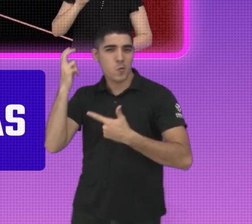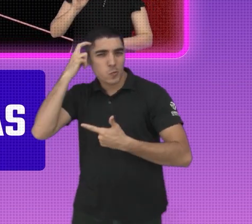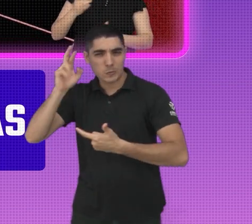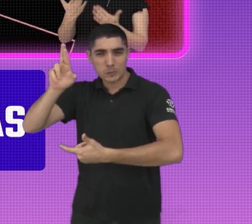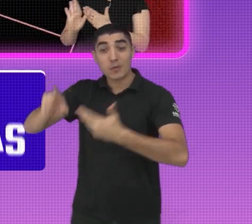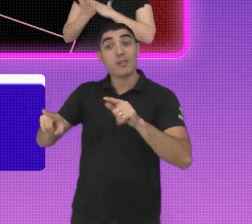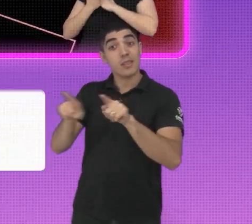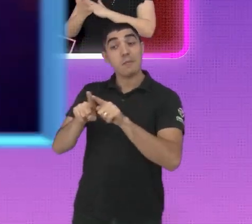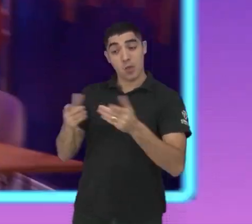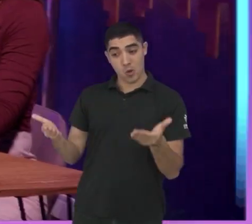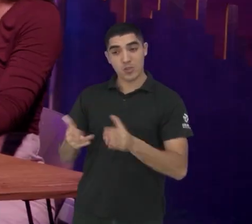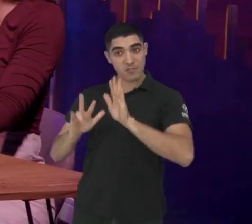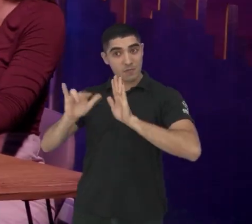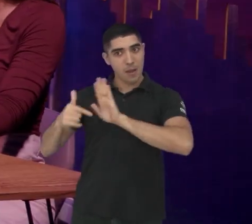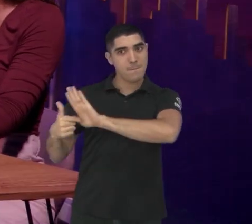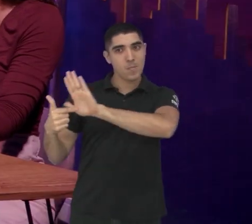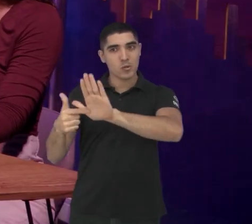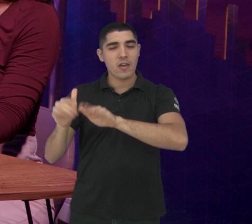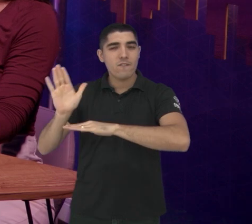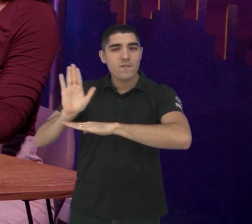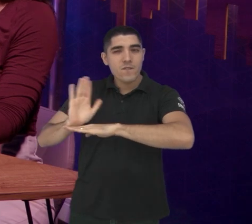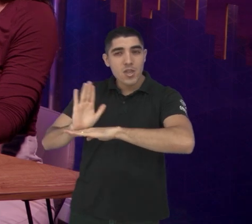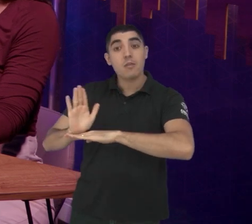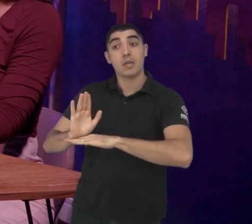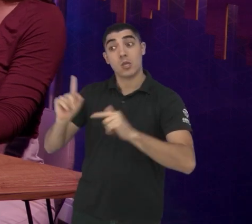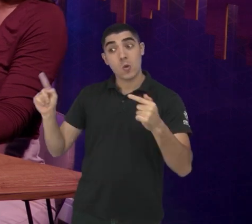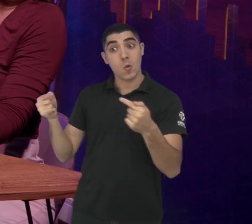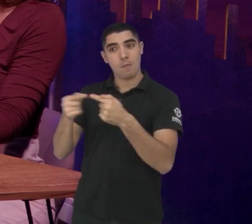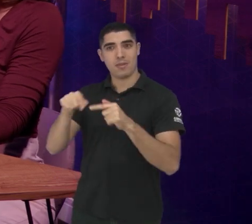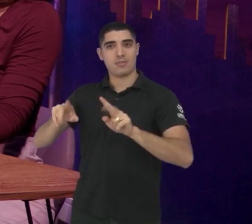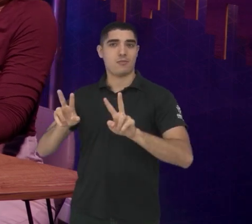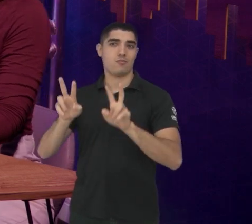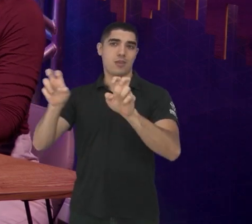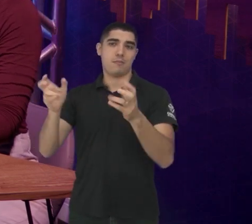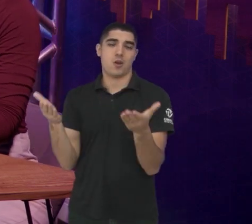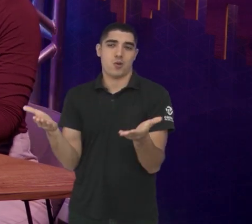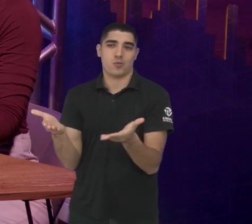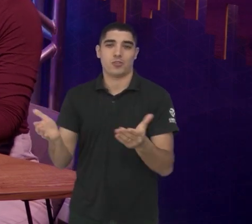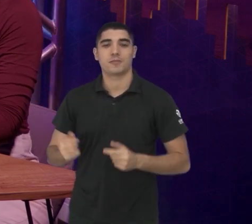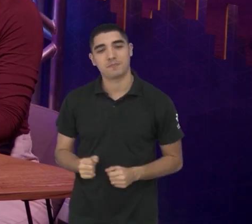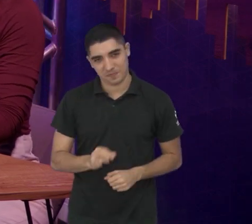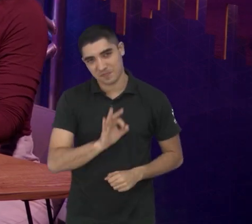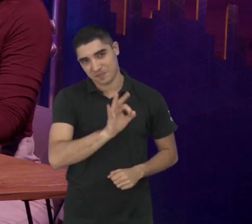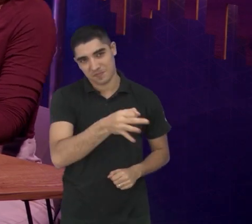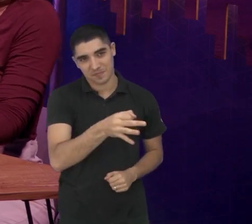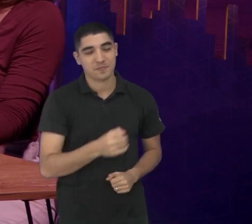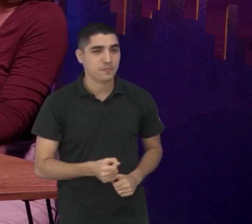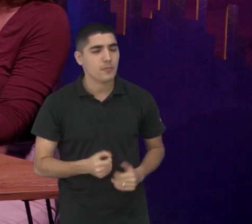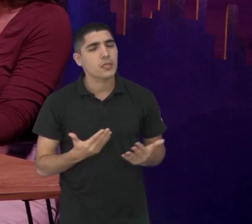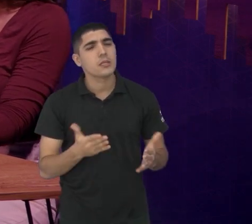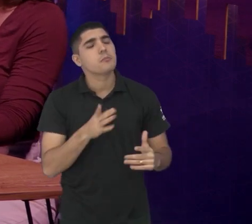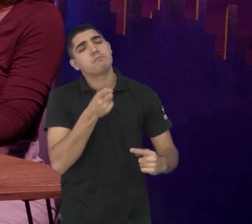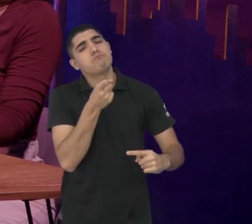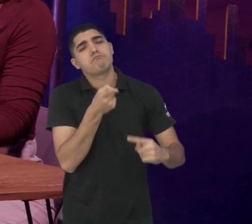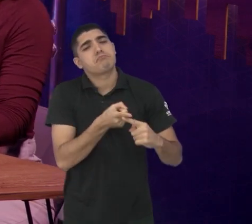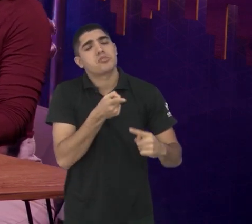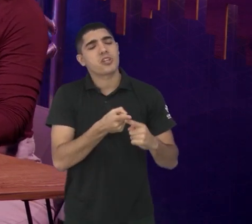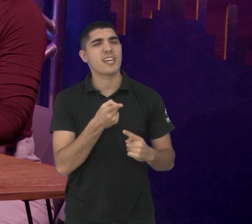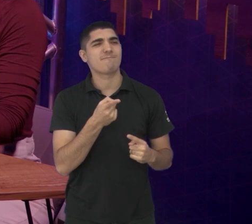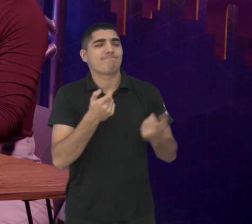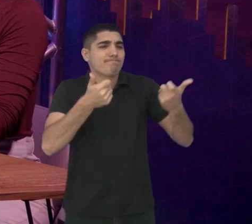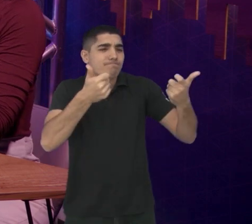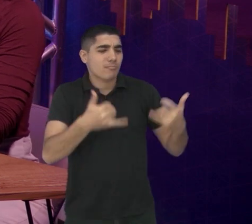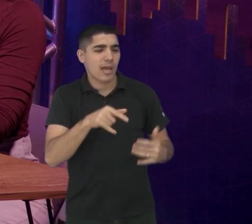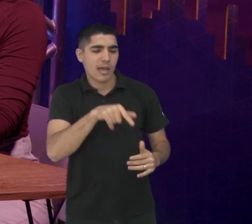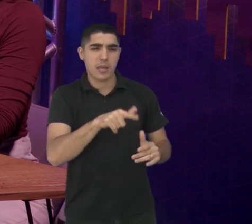cultura. Inclusive, a gente vai falar de alguns filmes aqui hoje que tem a ver com essa temática, né? Que a gente vai abordar. Perfeito. E por que então